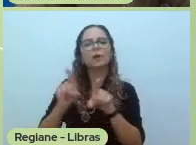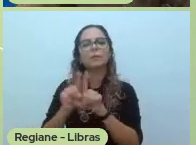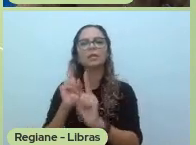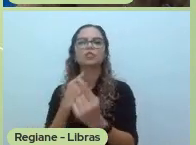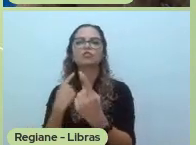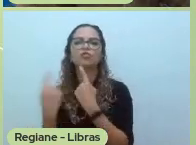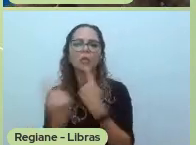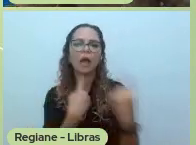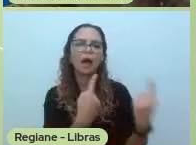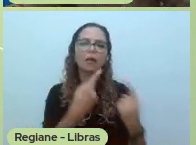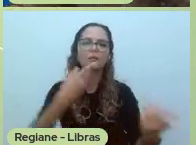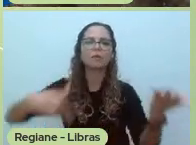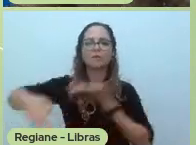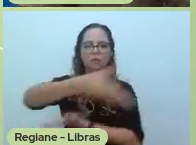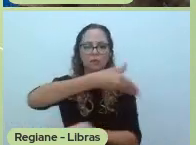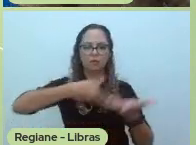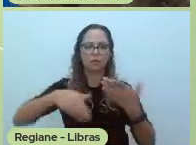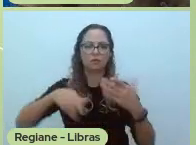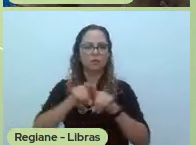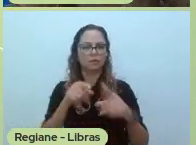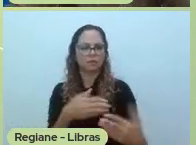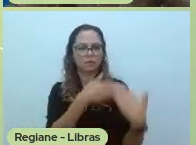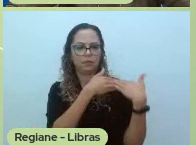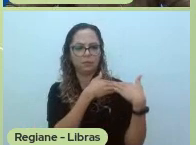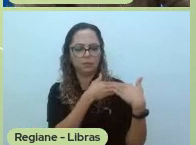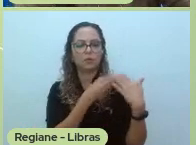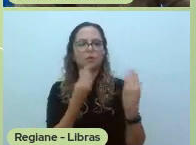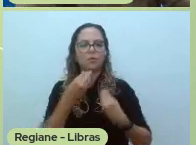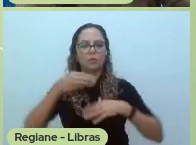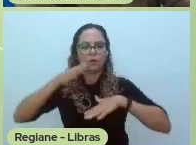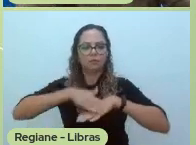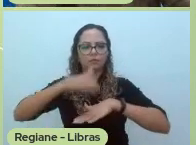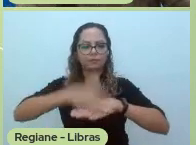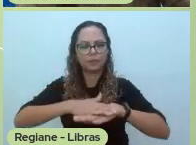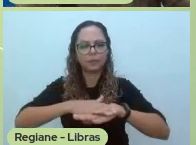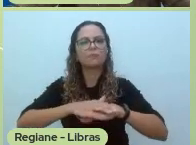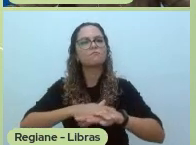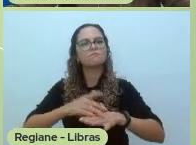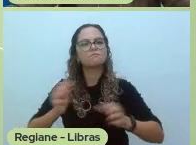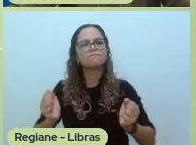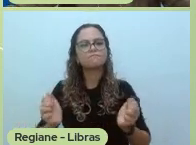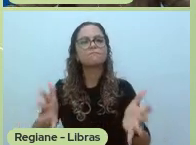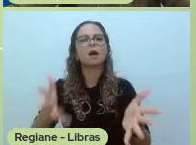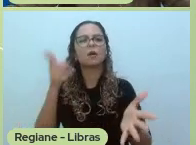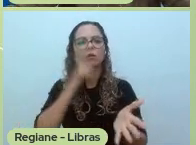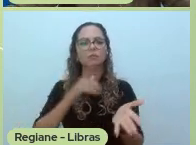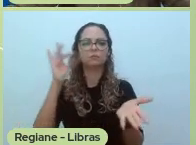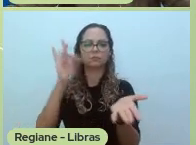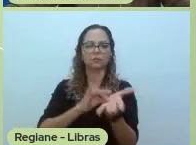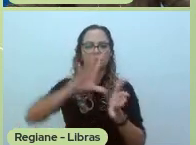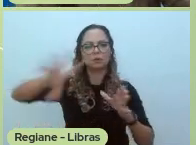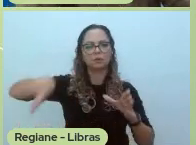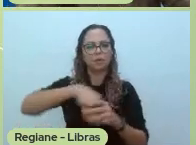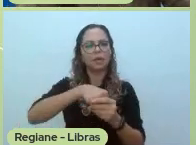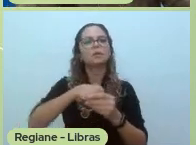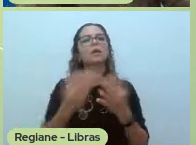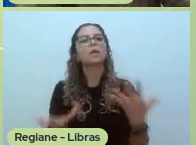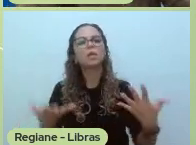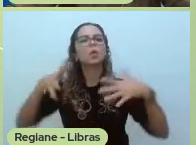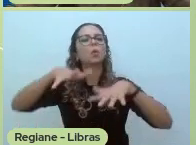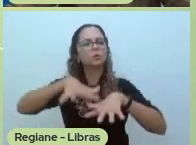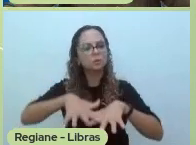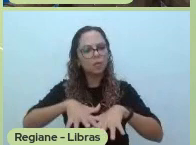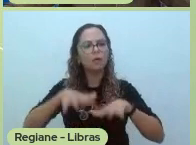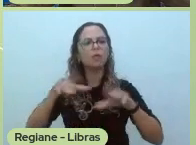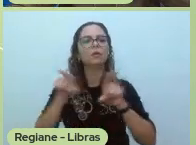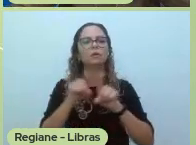responsável pelas ações, digamos, mais afirmativas do ponto de vista de ambiente organizacional interno, de inclusão, de